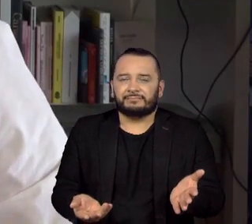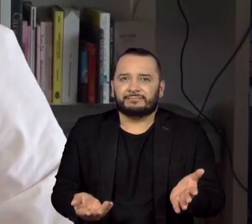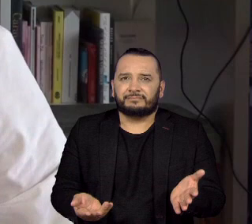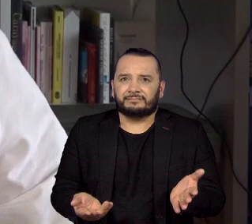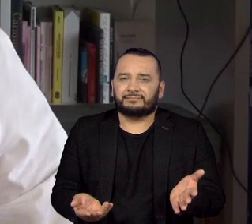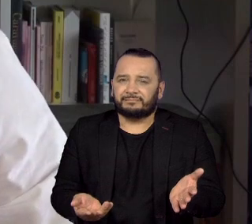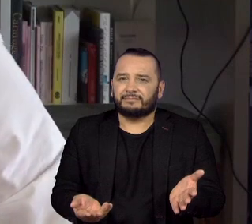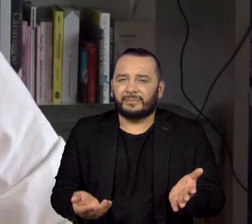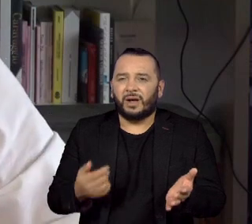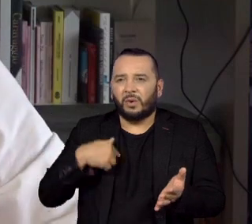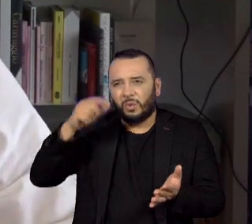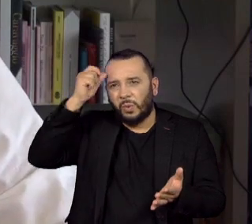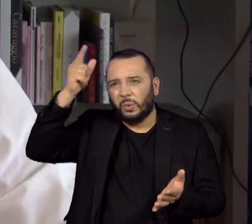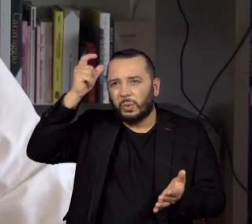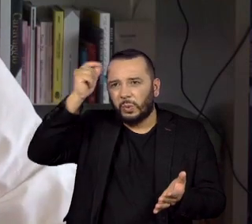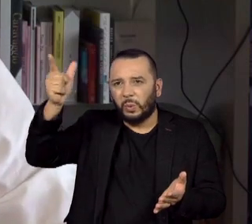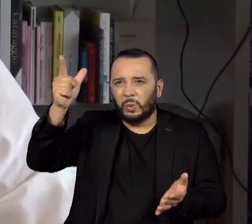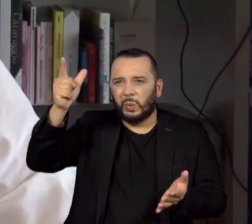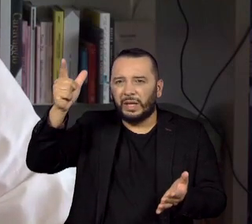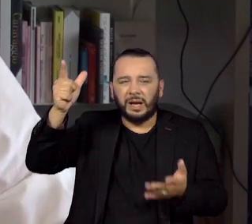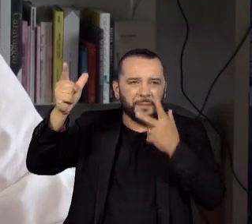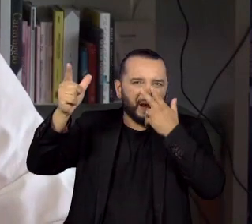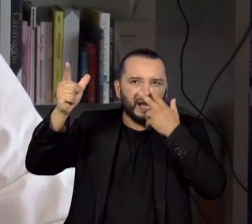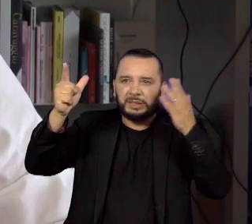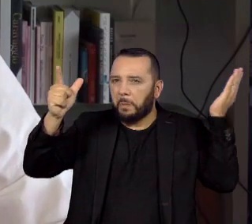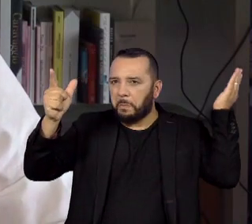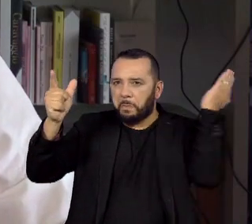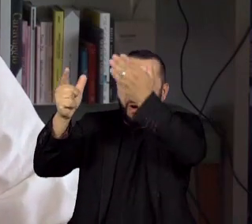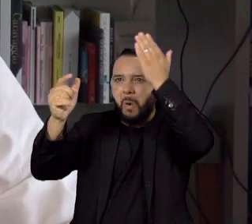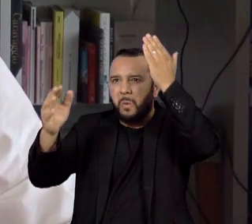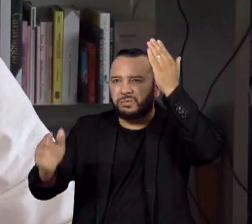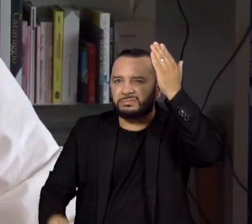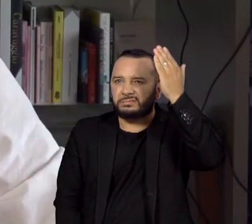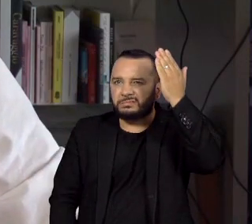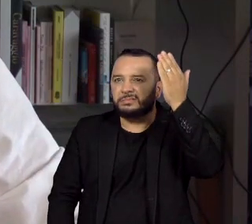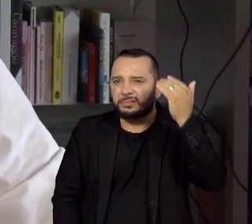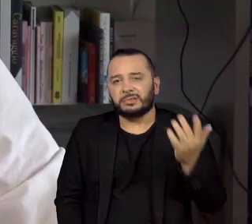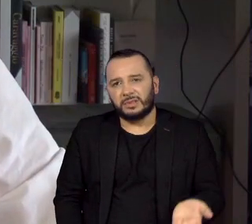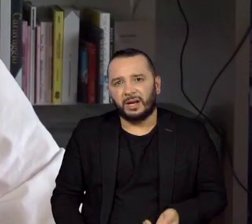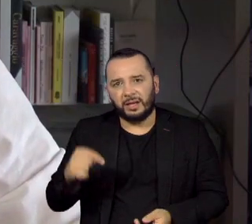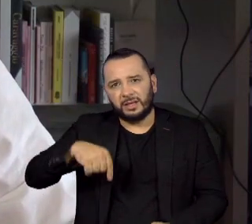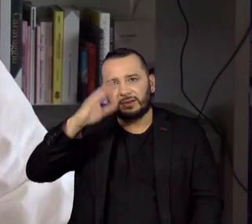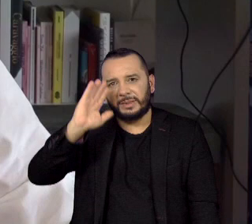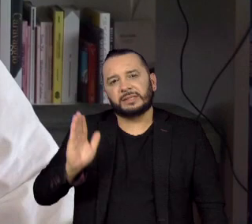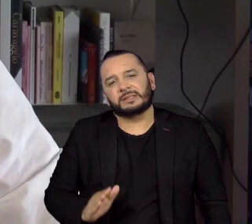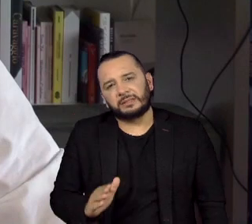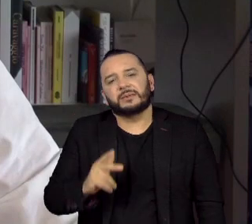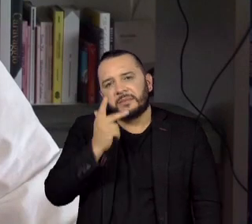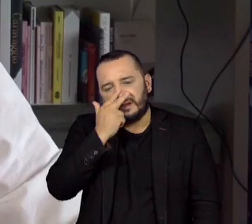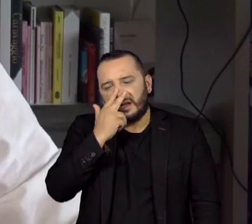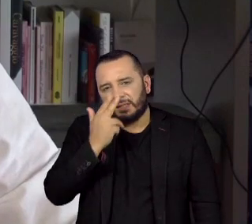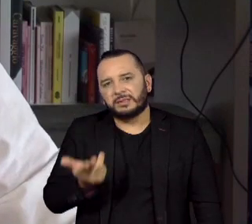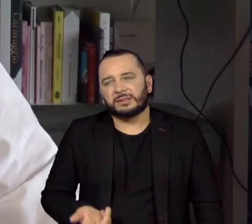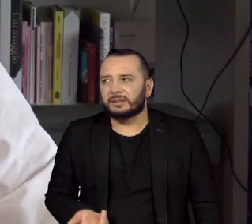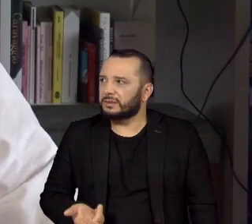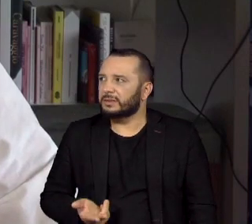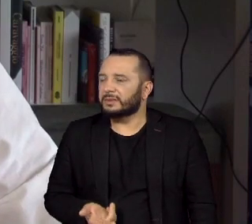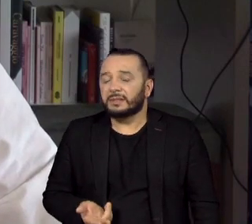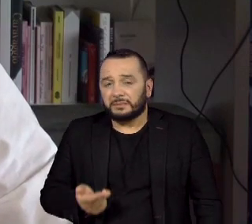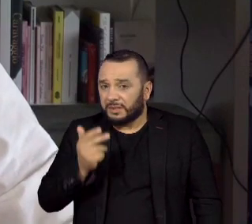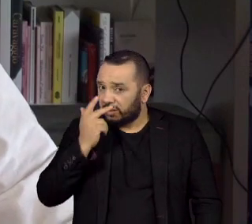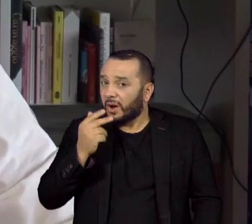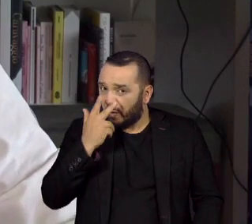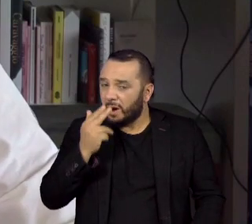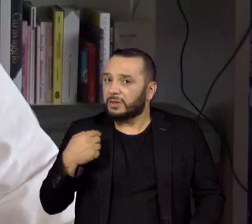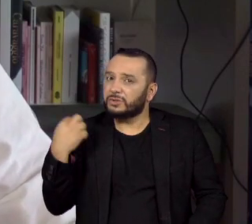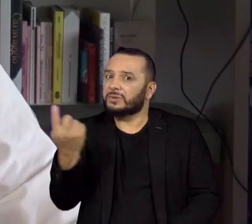A cultura brasileira foi abatida em pleno voo, né? Mas eu acho também que a gente vai ter que rever